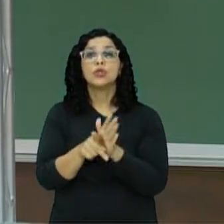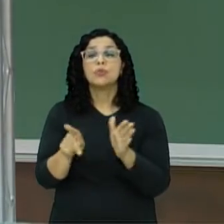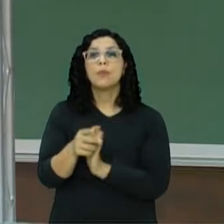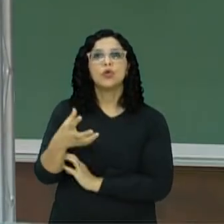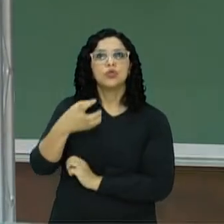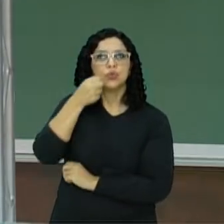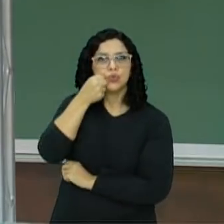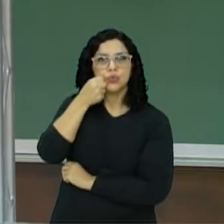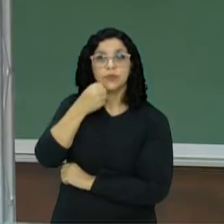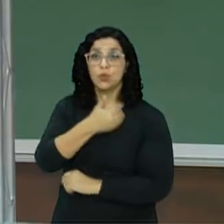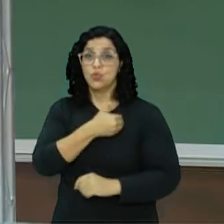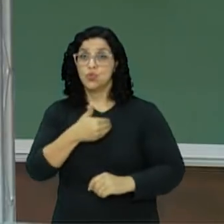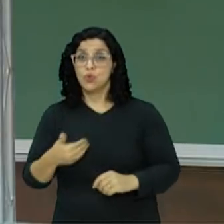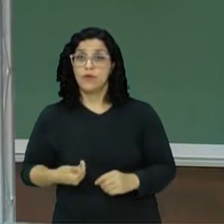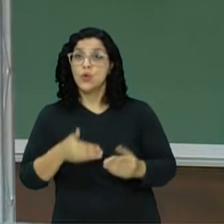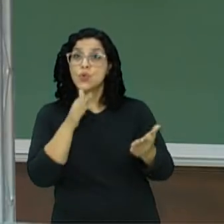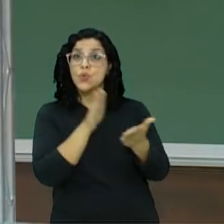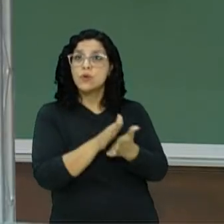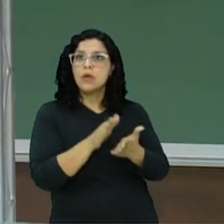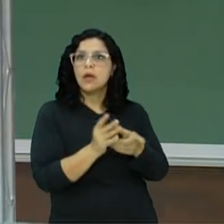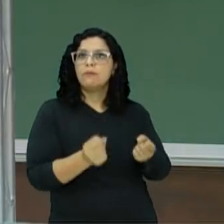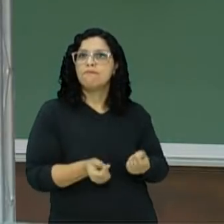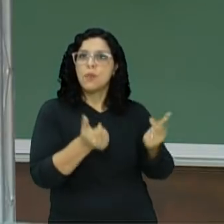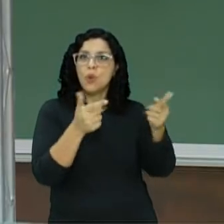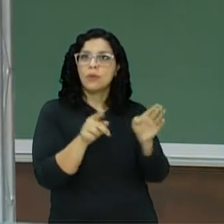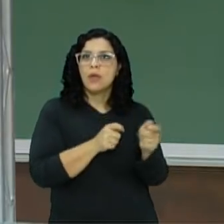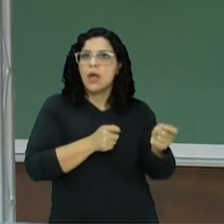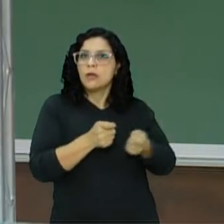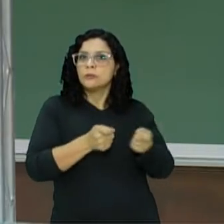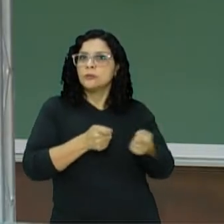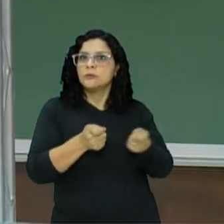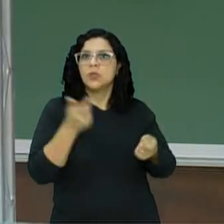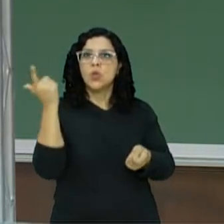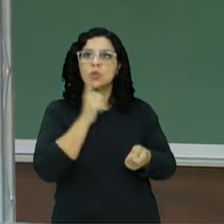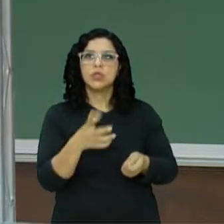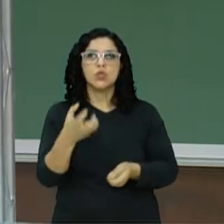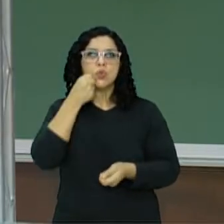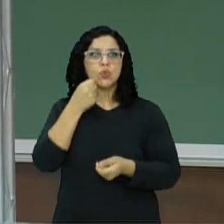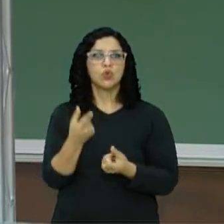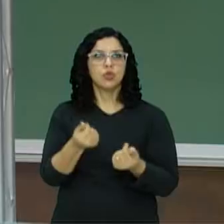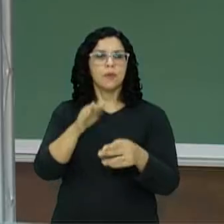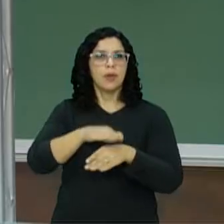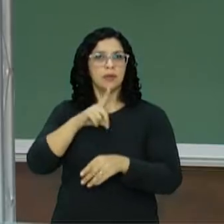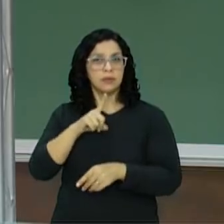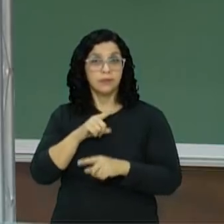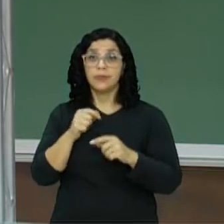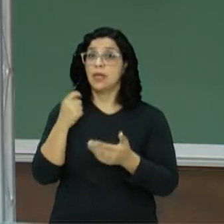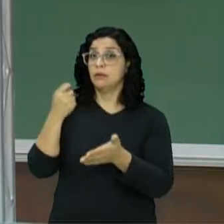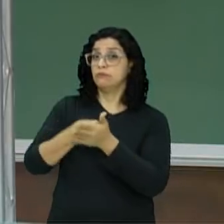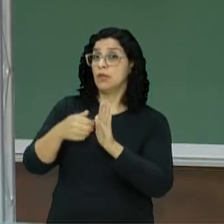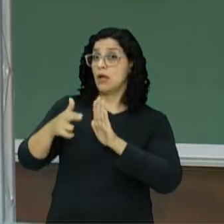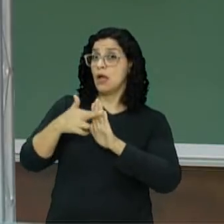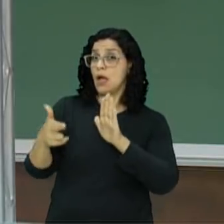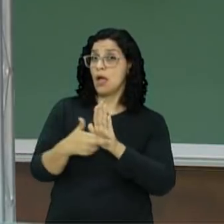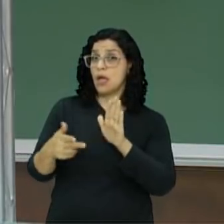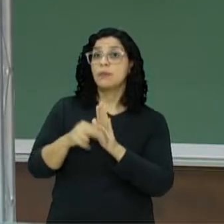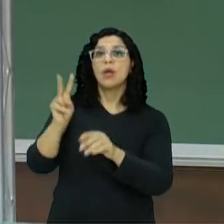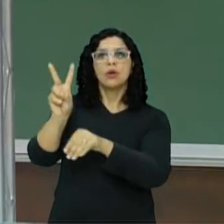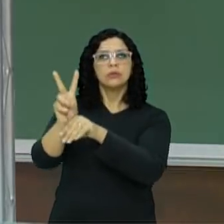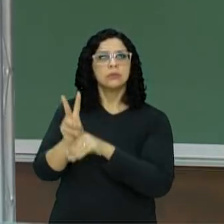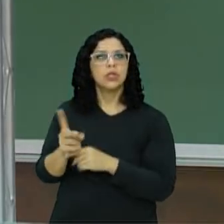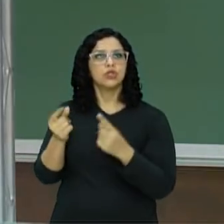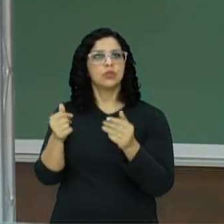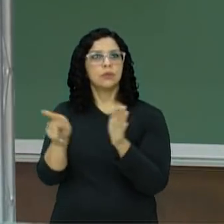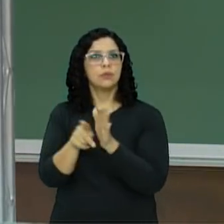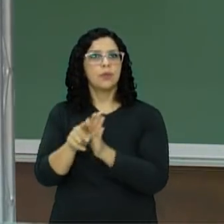receita. O governo deveria gastar menos e arrumar algum jeito de ter mais dinheiro. Era a exigência para dar esse